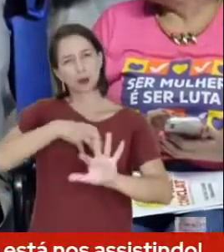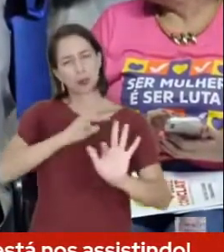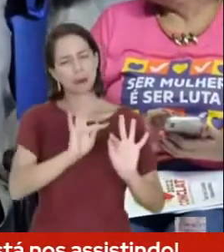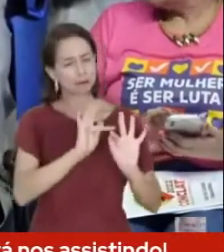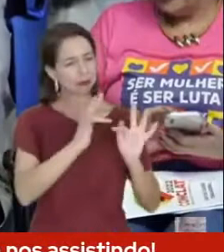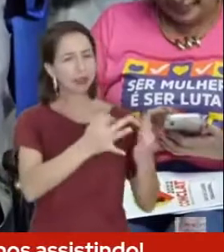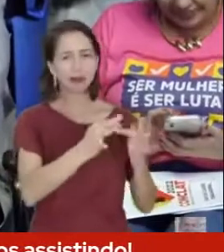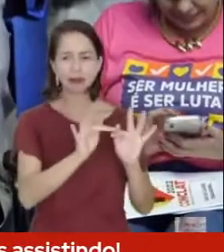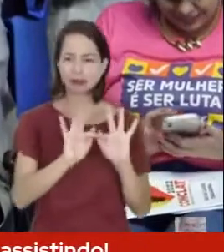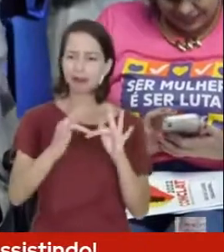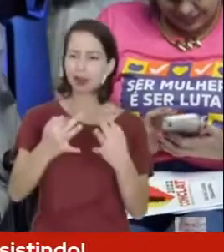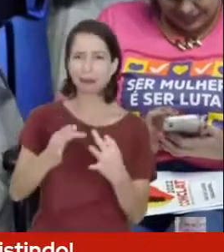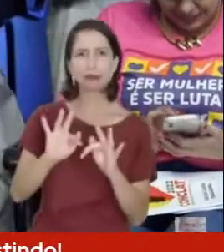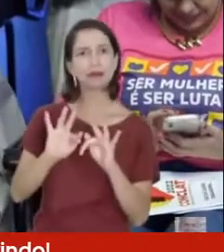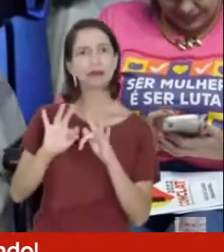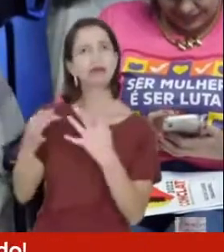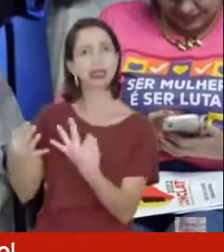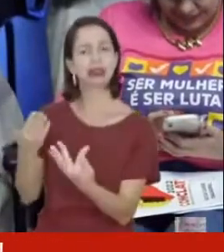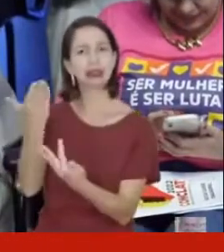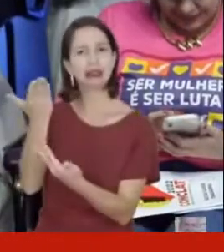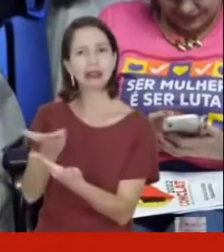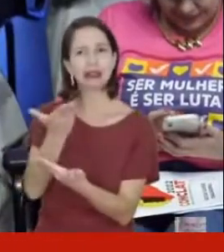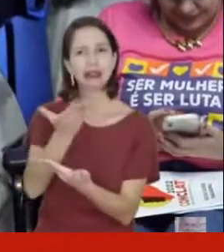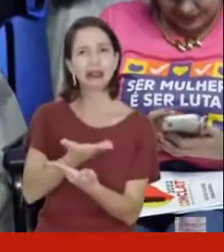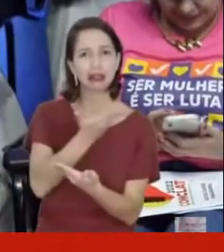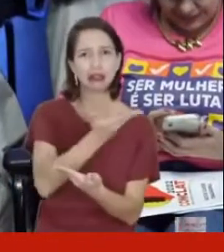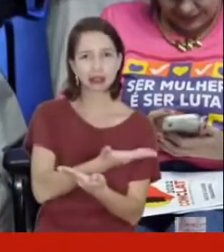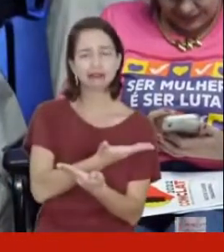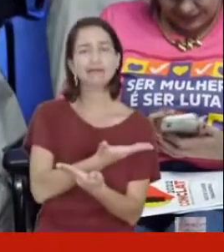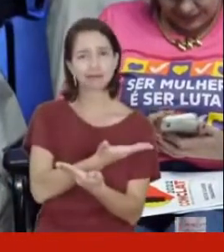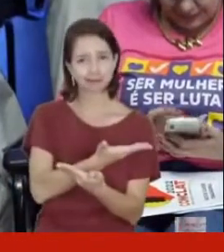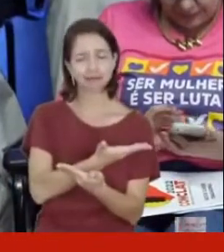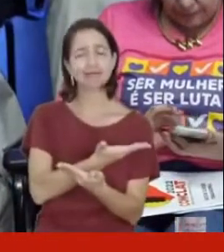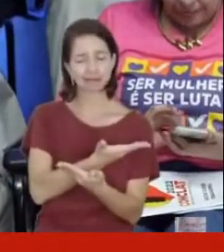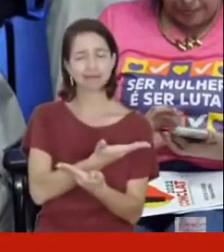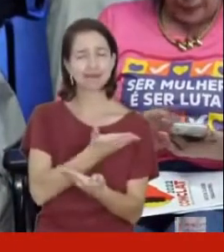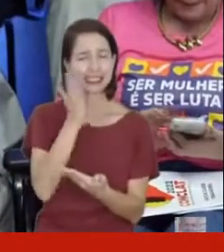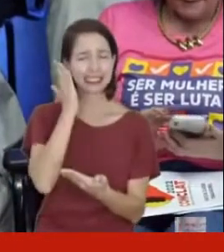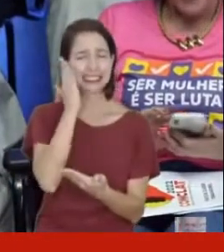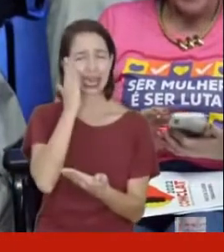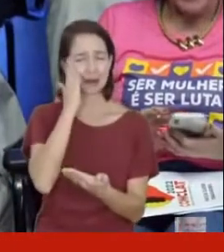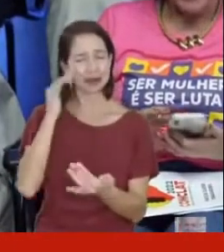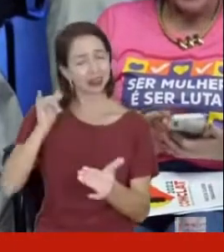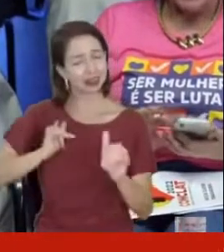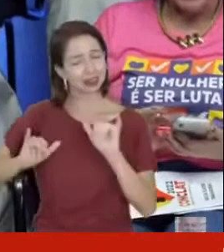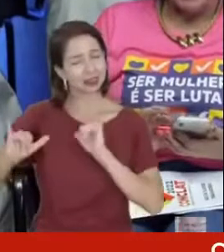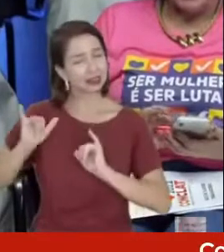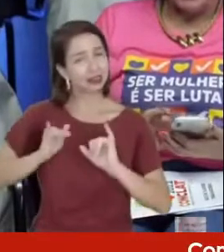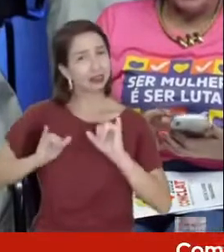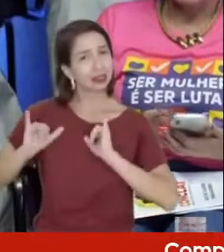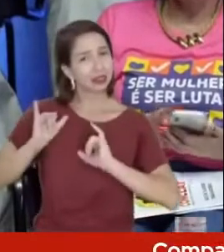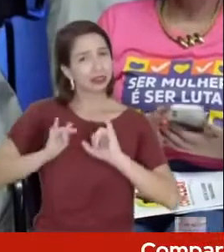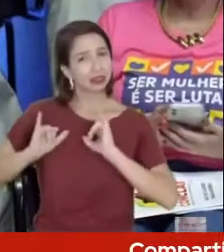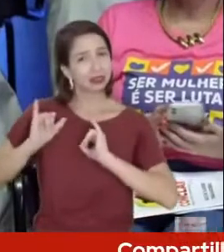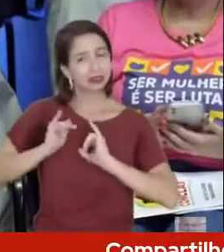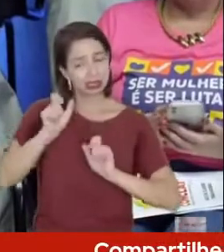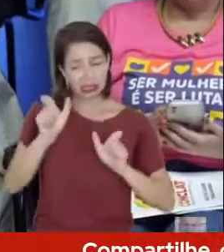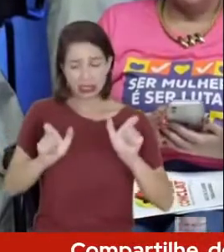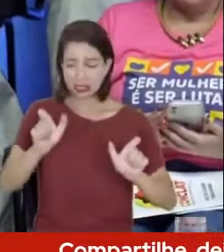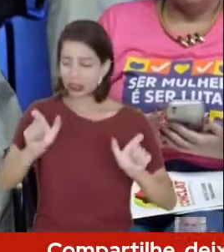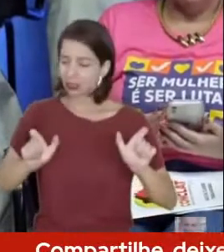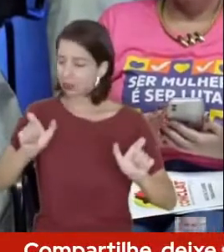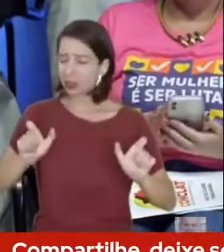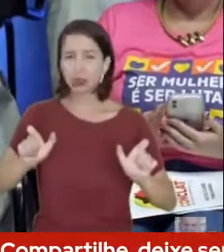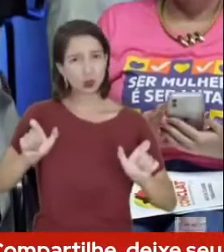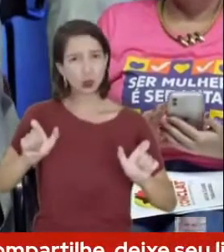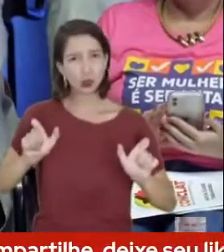a mostrar que o sofrimento daqueles que perderam seus parentes é o sofrimento de